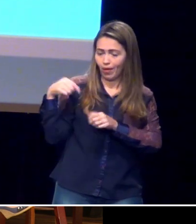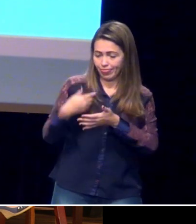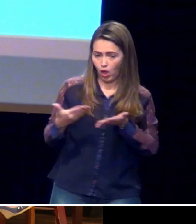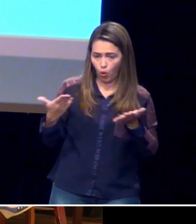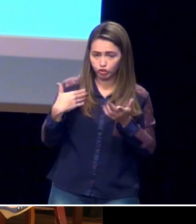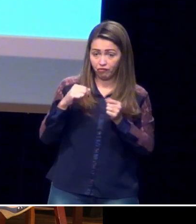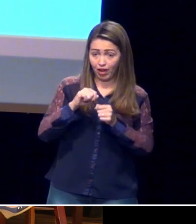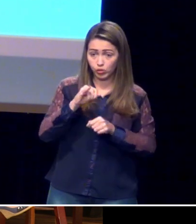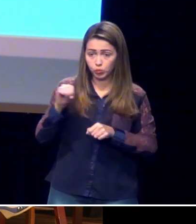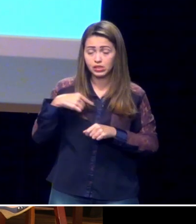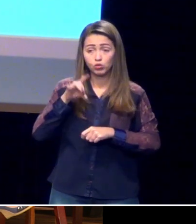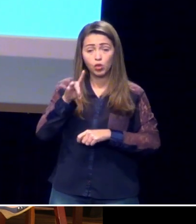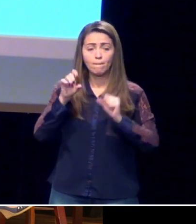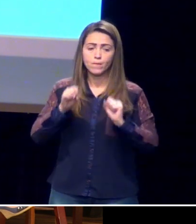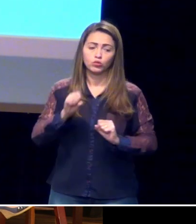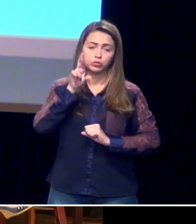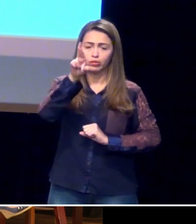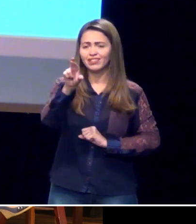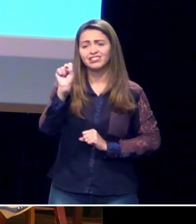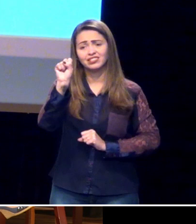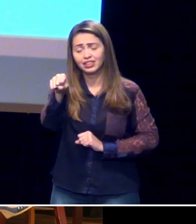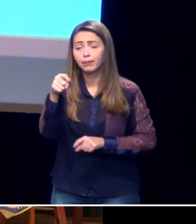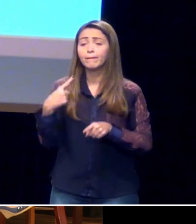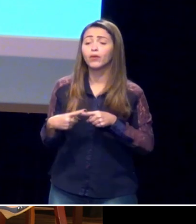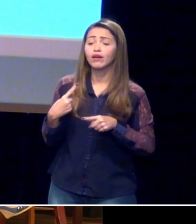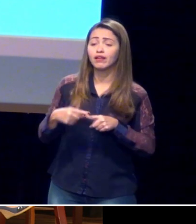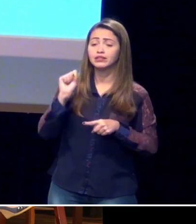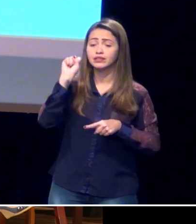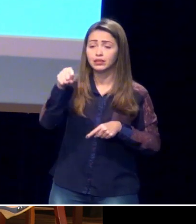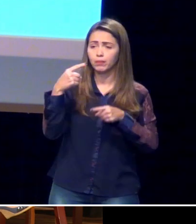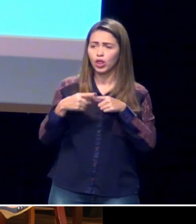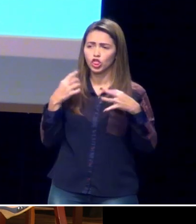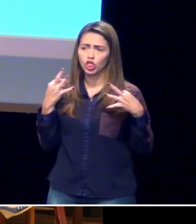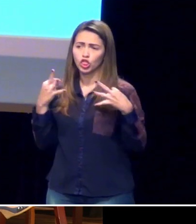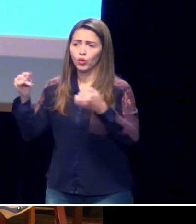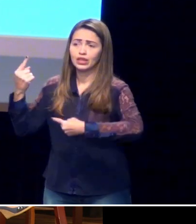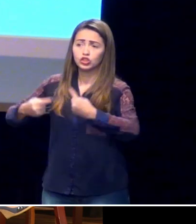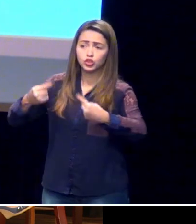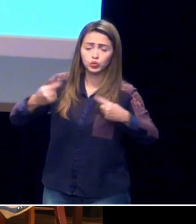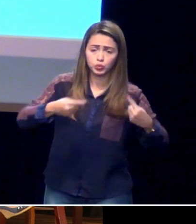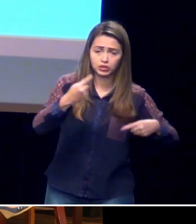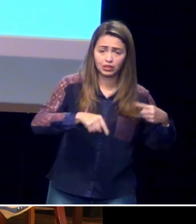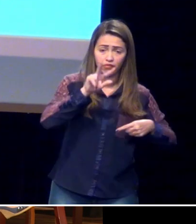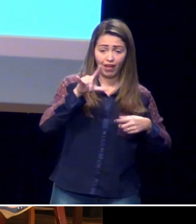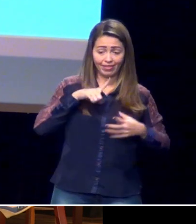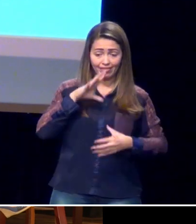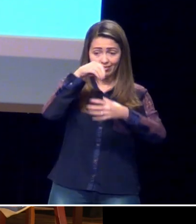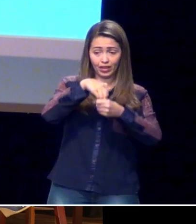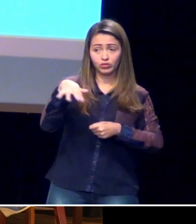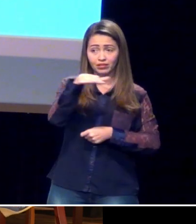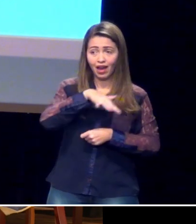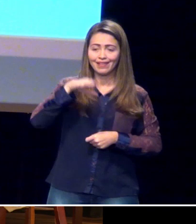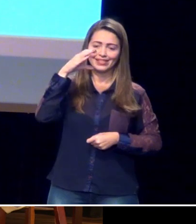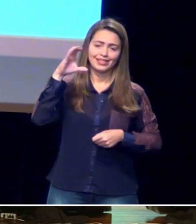isso, eu só posso falar que sim, e sim, porque todas as suas discussões vão se inscrever na área das